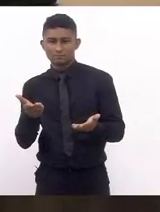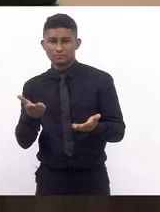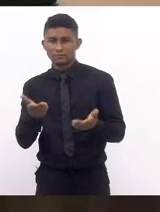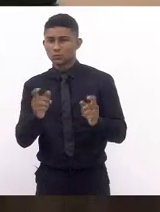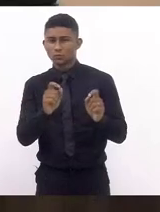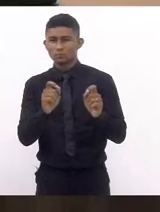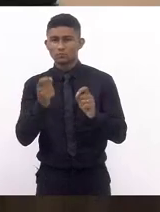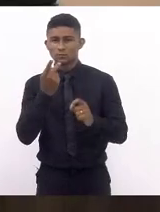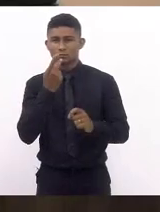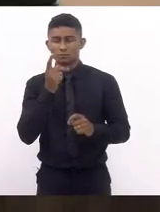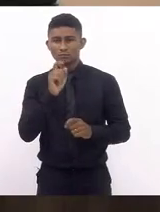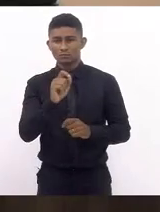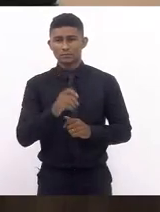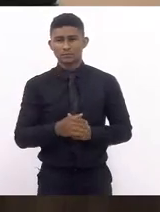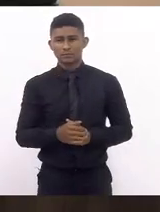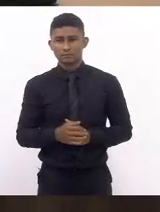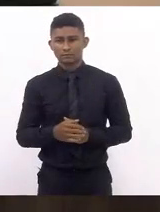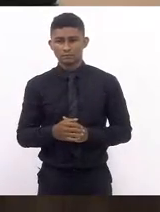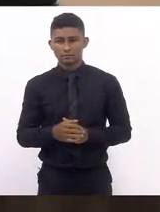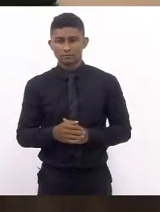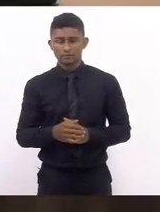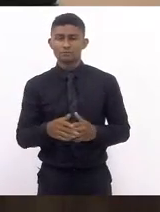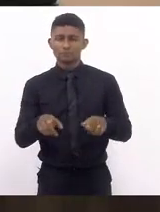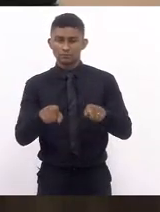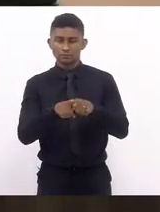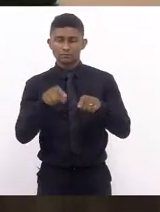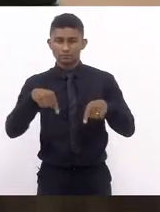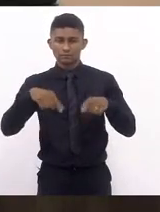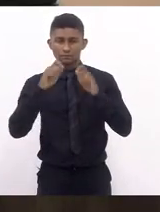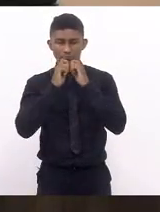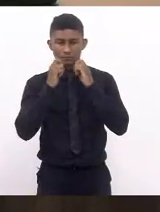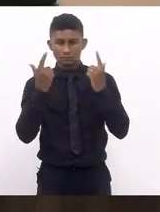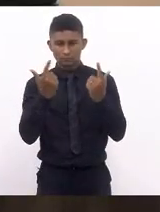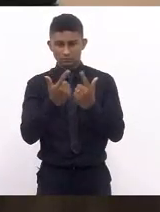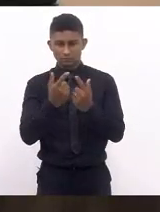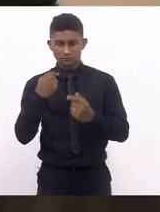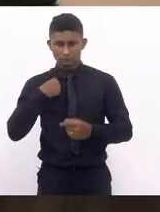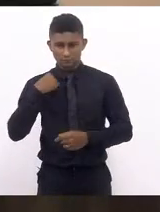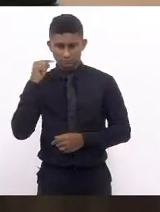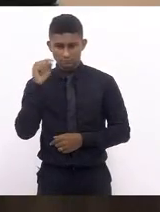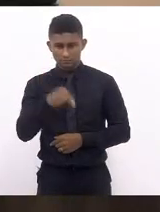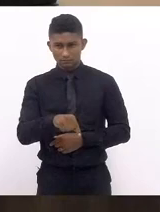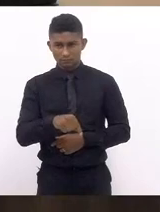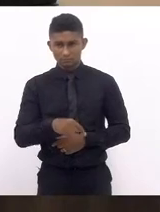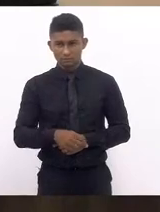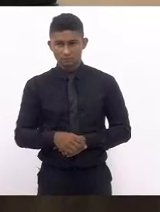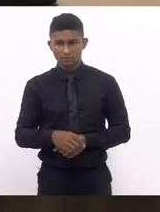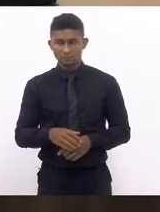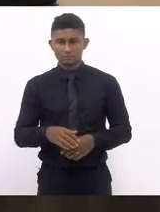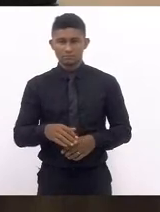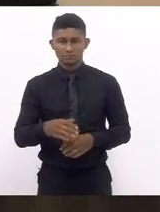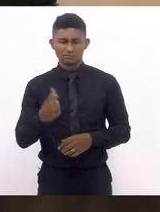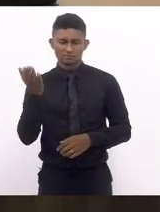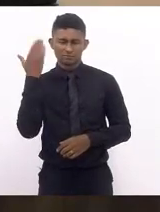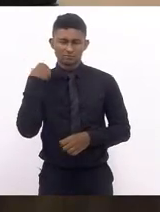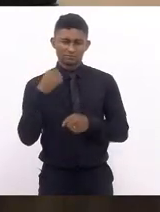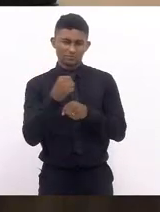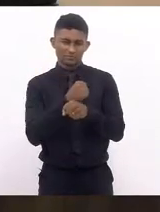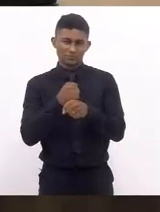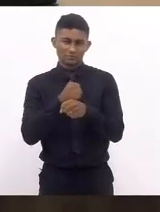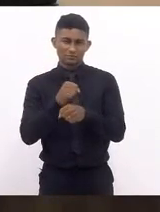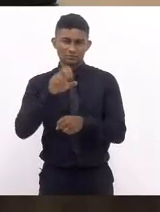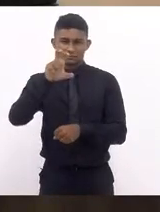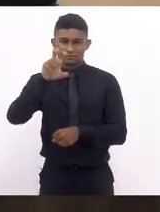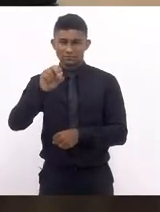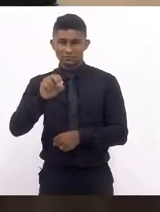mas realmente eu também estive nessa Assembleia há 50 anos atrás e conhecer